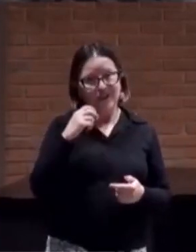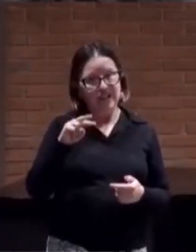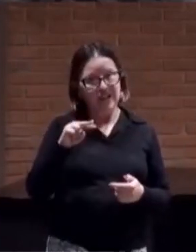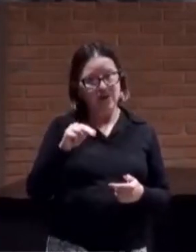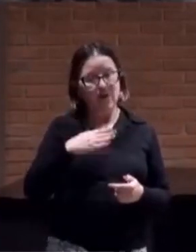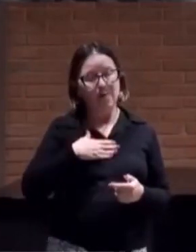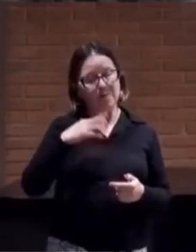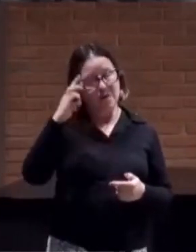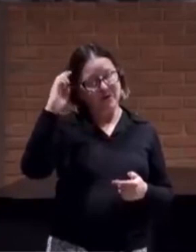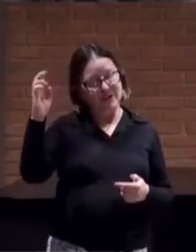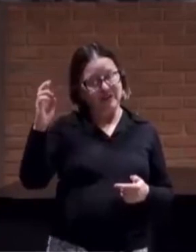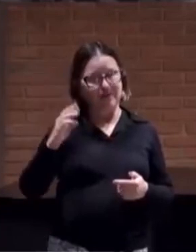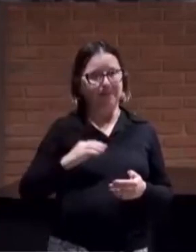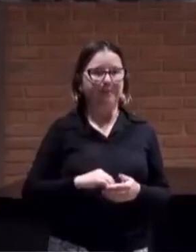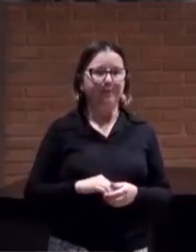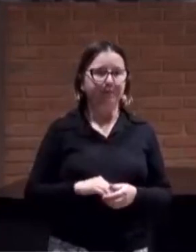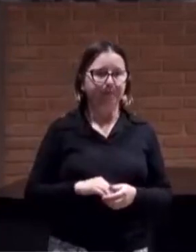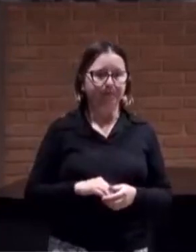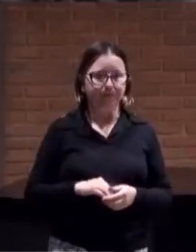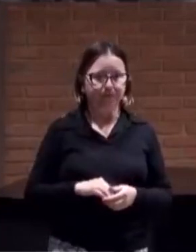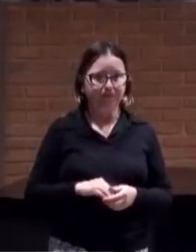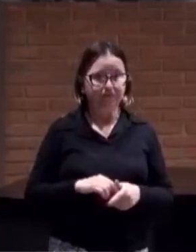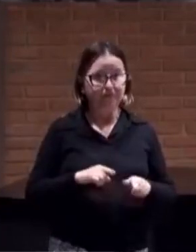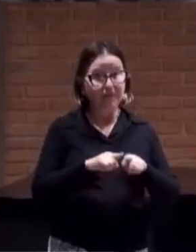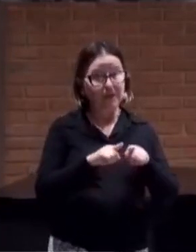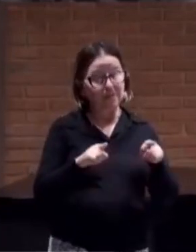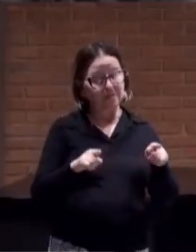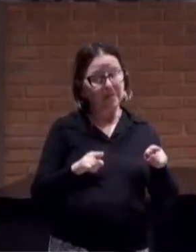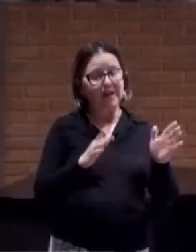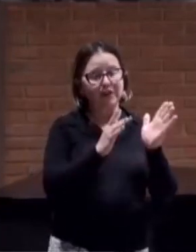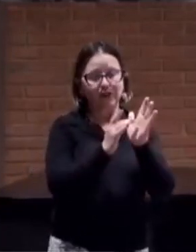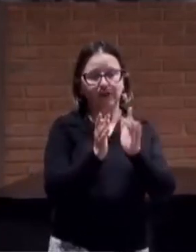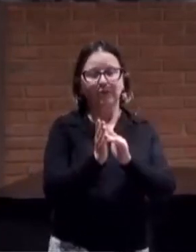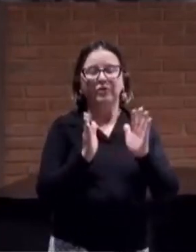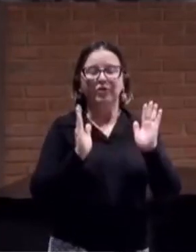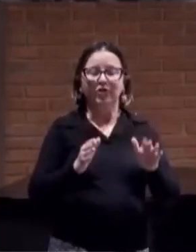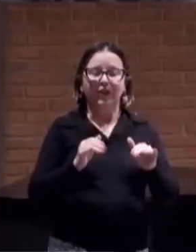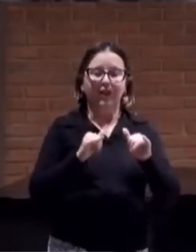fazendo ali, dizendo o que iria acontecer.